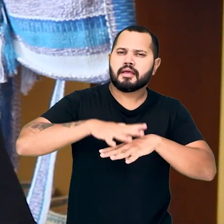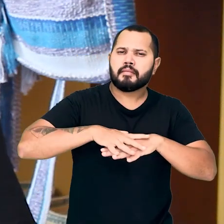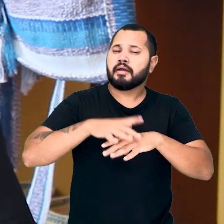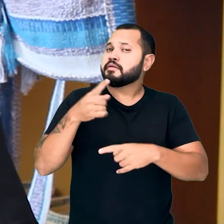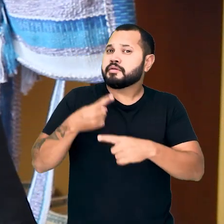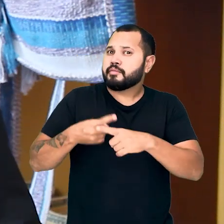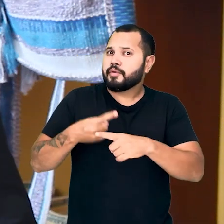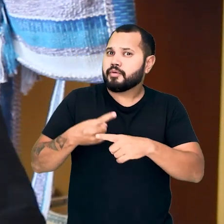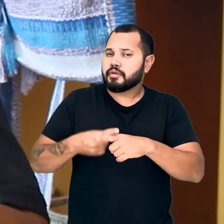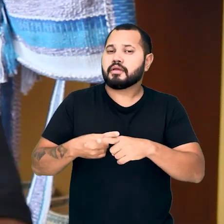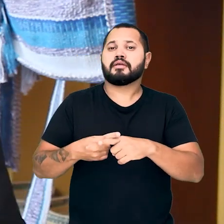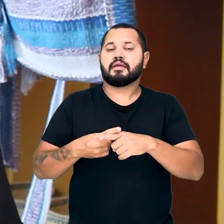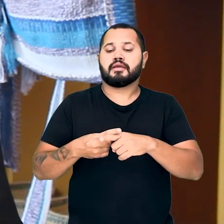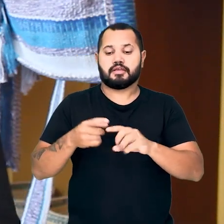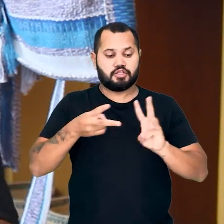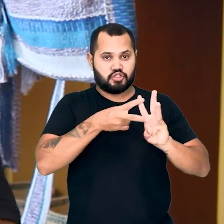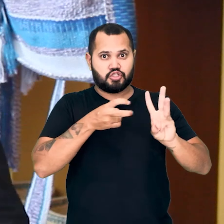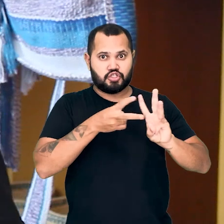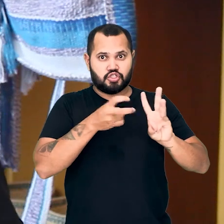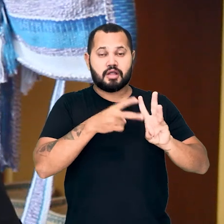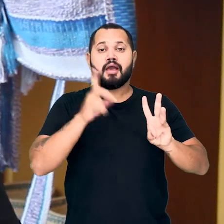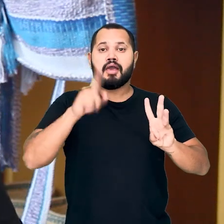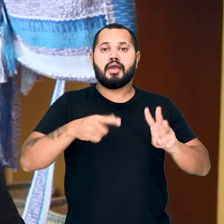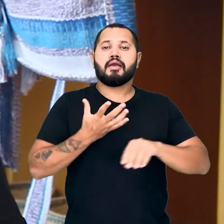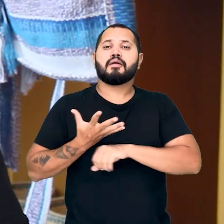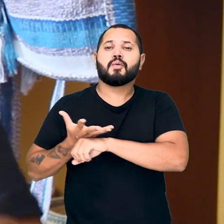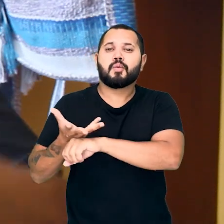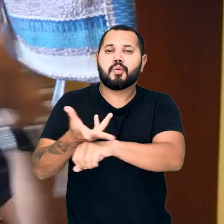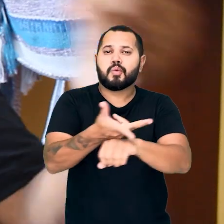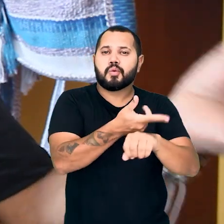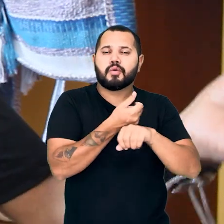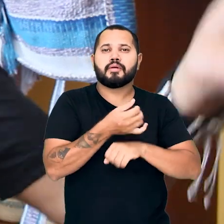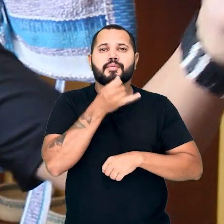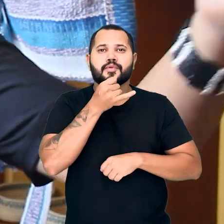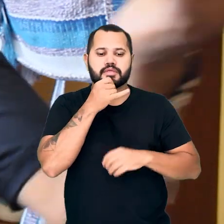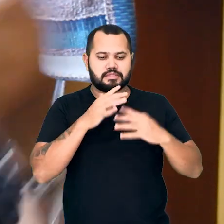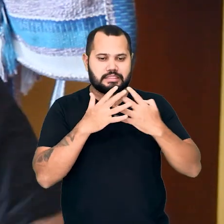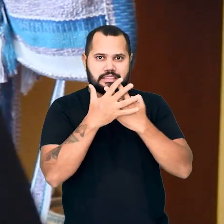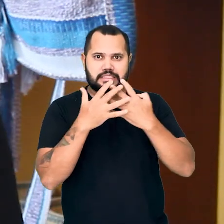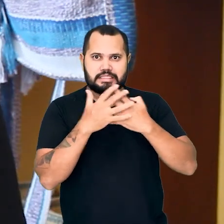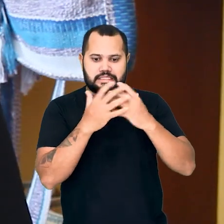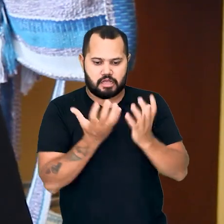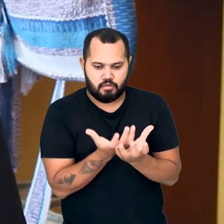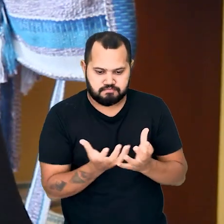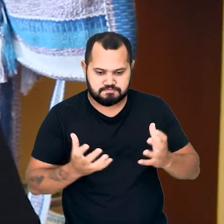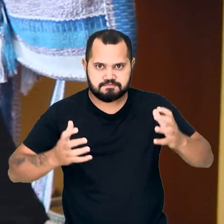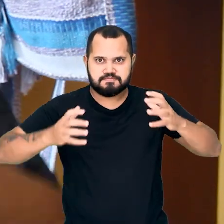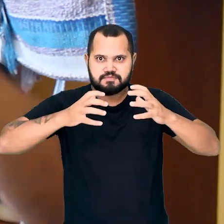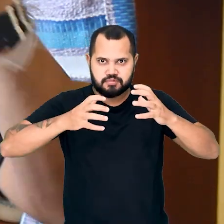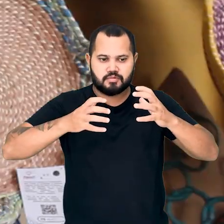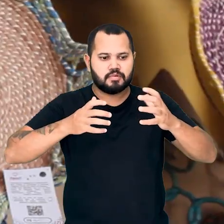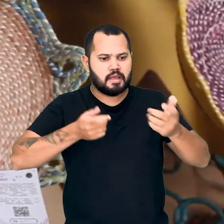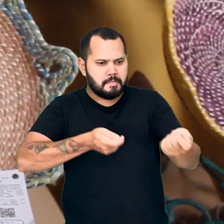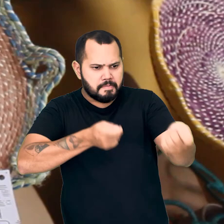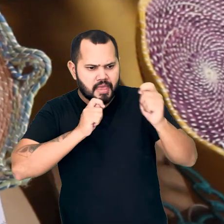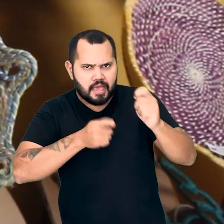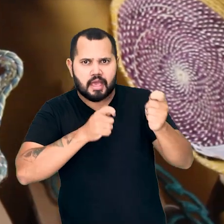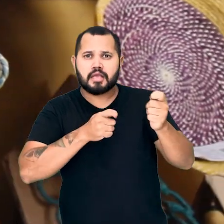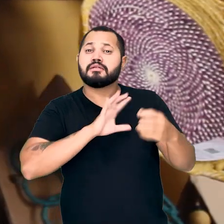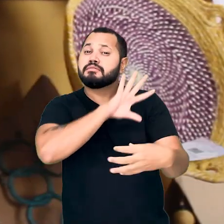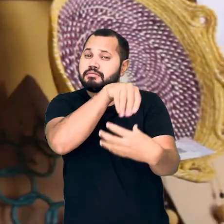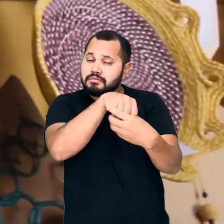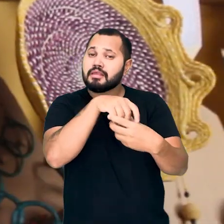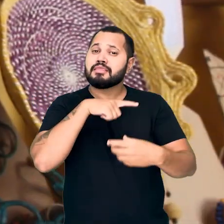o indígena ele vem da educação interdisciplinar. Quando está fazendo uma cestaria, quando está fazendo armadilha de pesca, lá